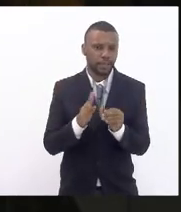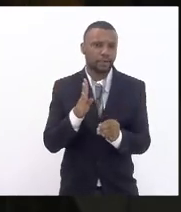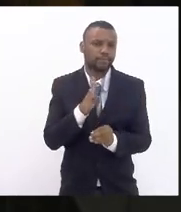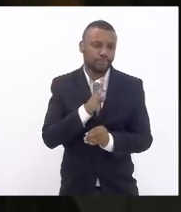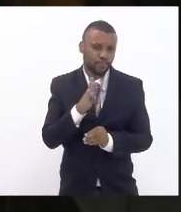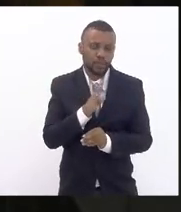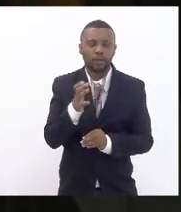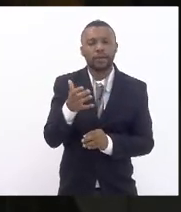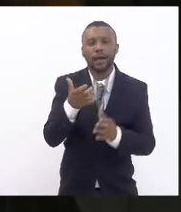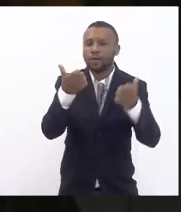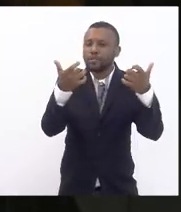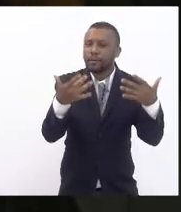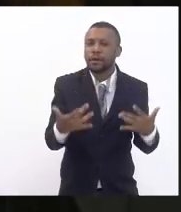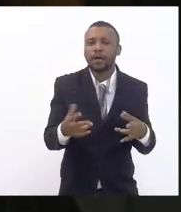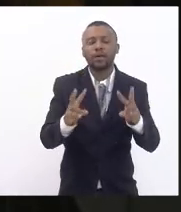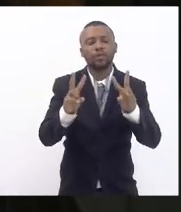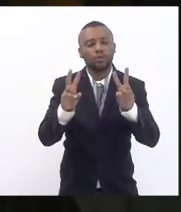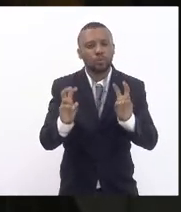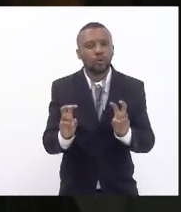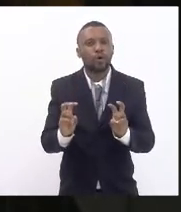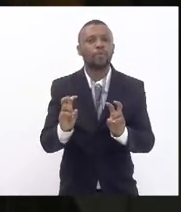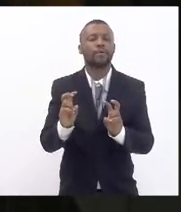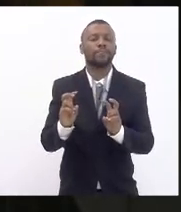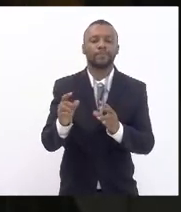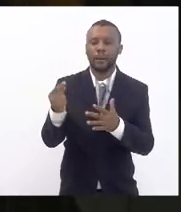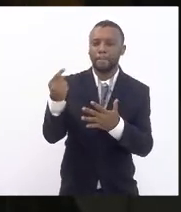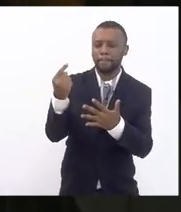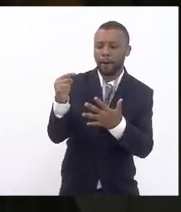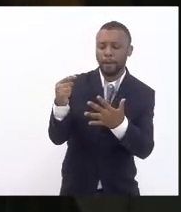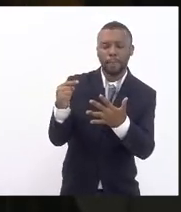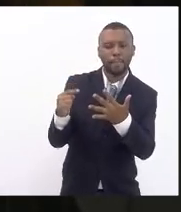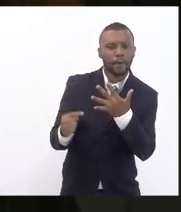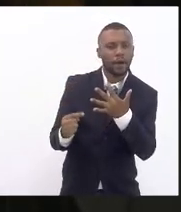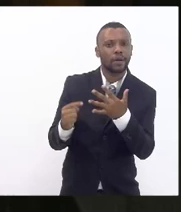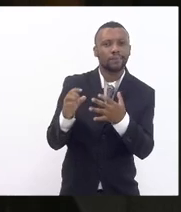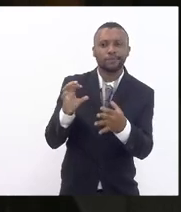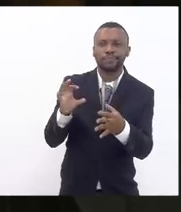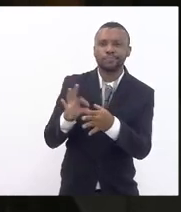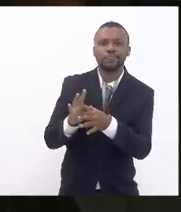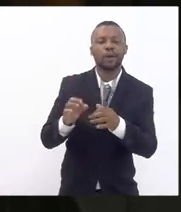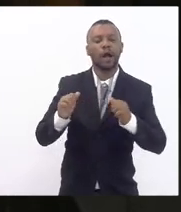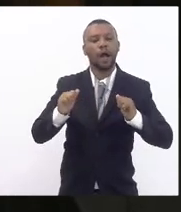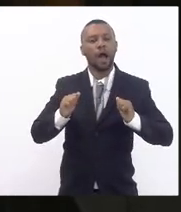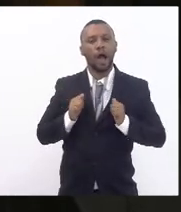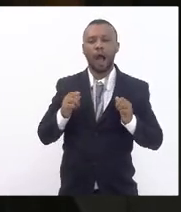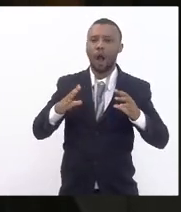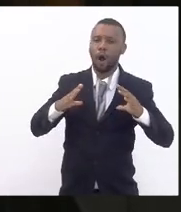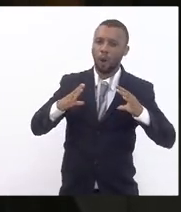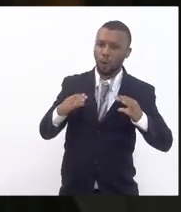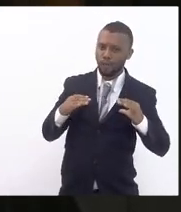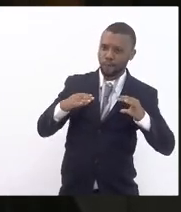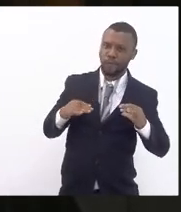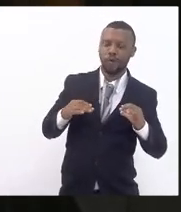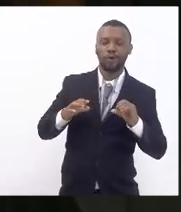quero destacar, por um lado, todas as questões relacionadas a conforto, segurança,